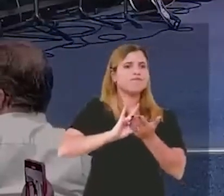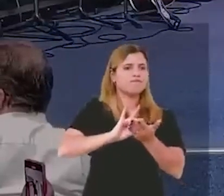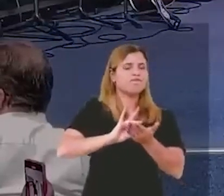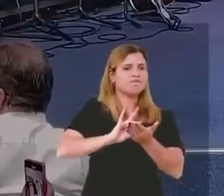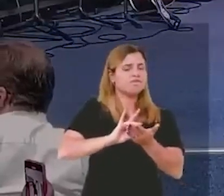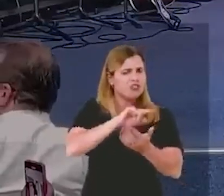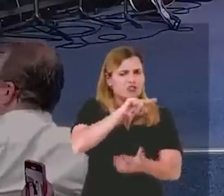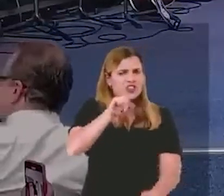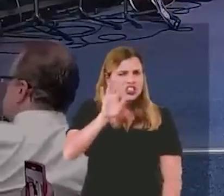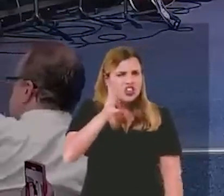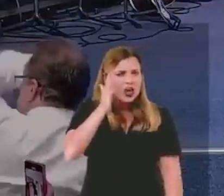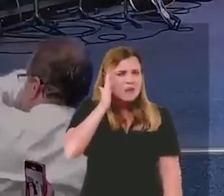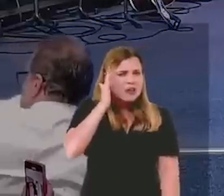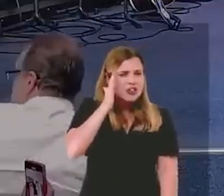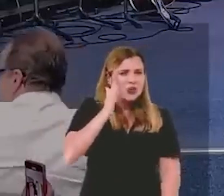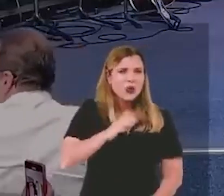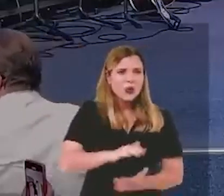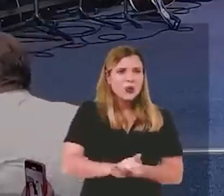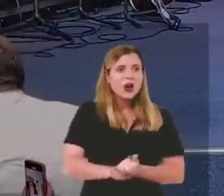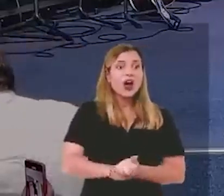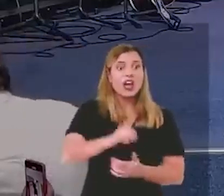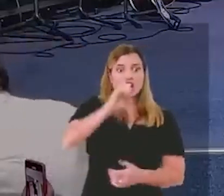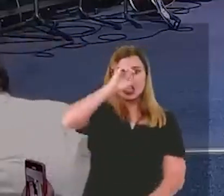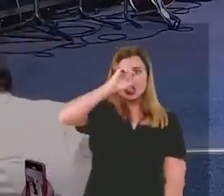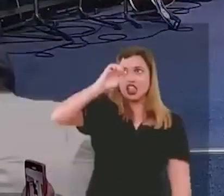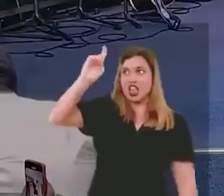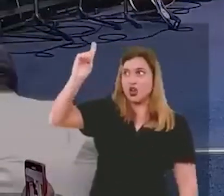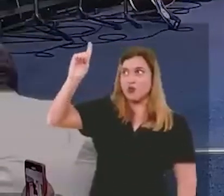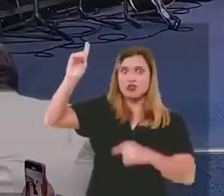Você já imaginou se ele viesse até nós cheio de justiça e juízo?